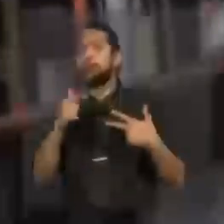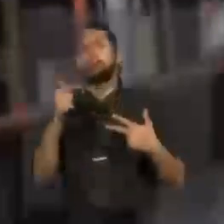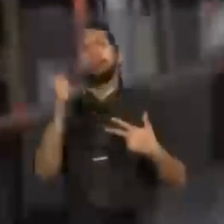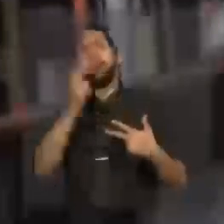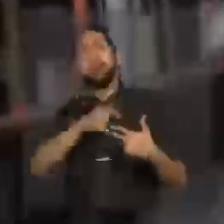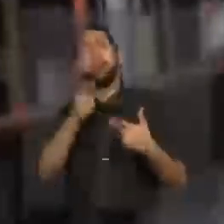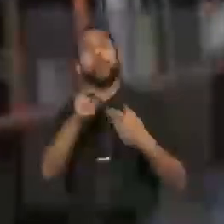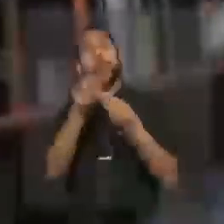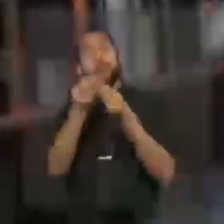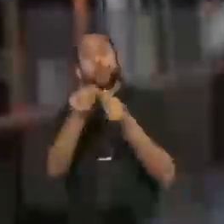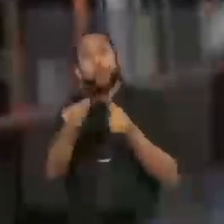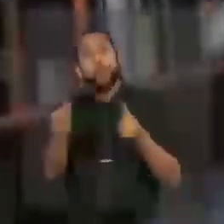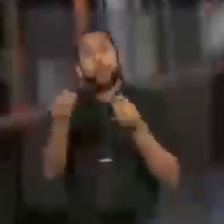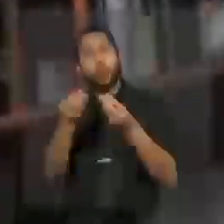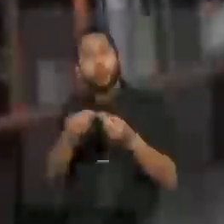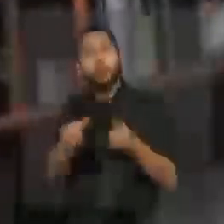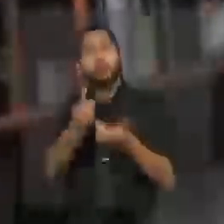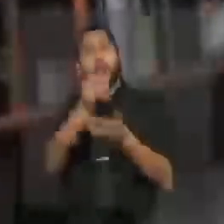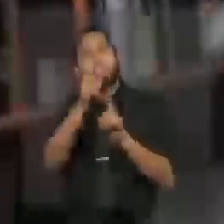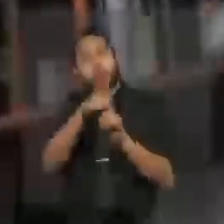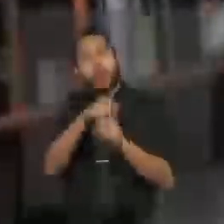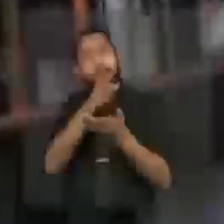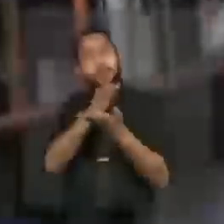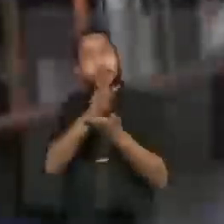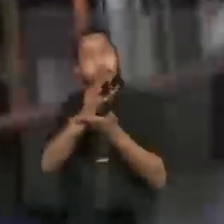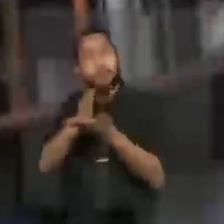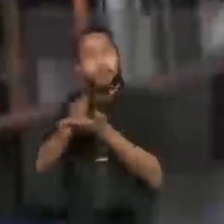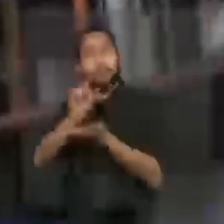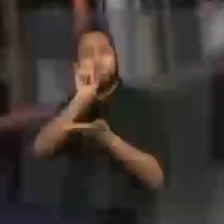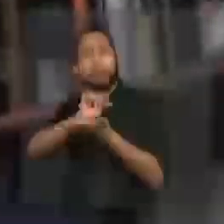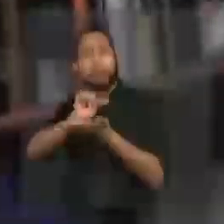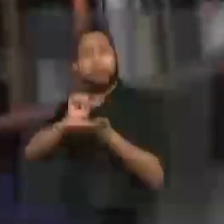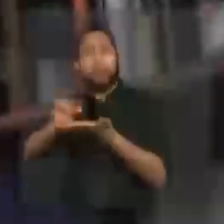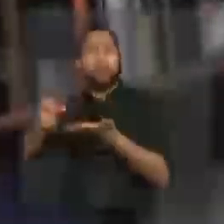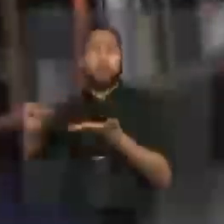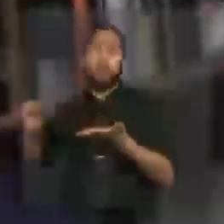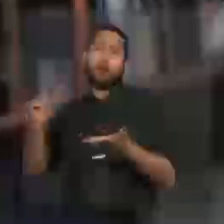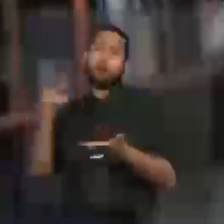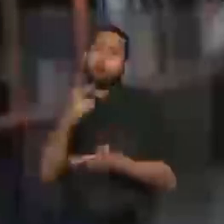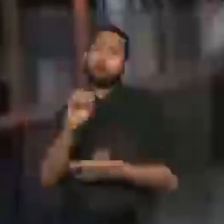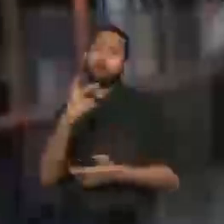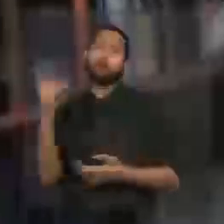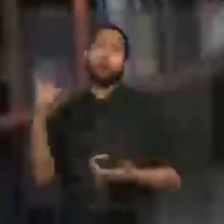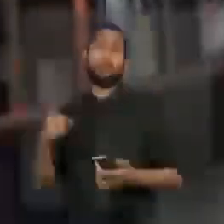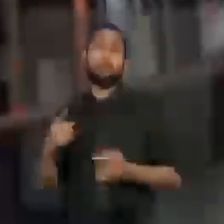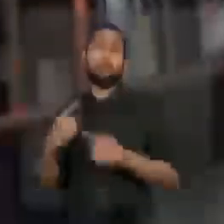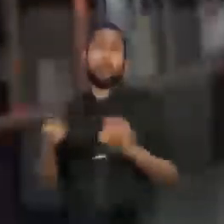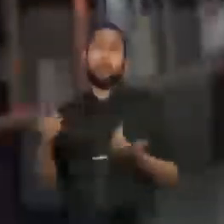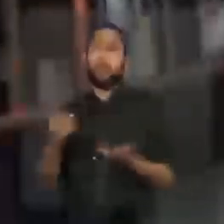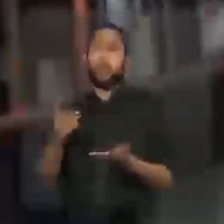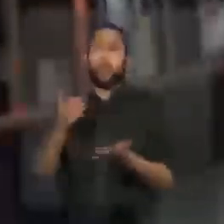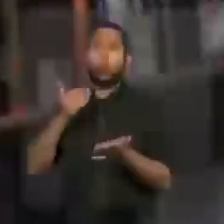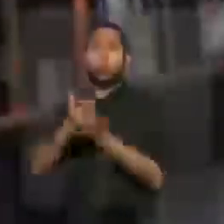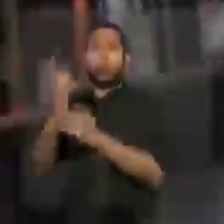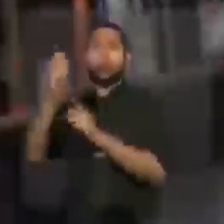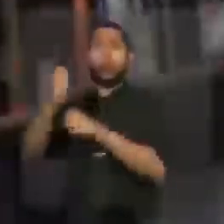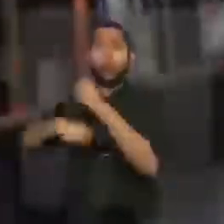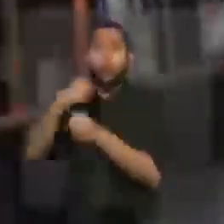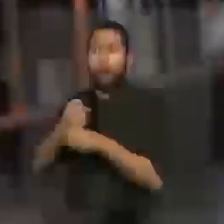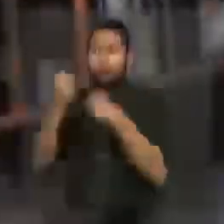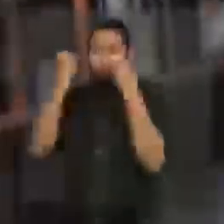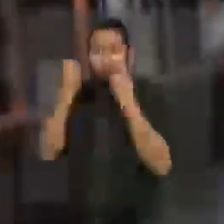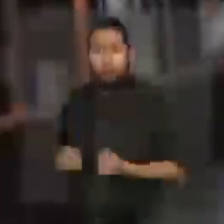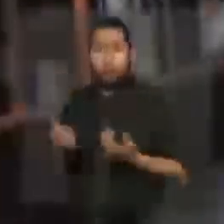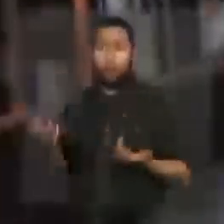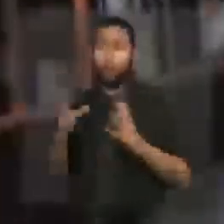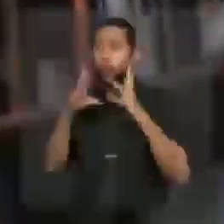seja diluído o pagamento ao longo do exercício de 2021, porque senão vai pesar sobre os ombros dos permissionários, né, se